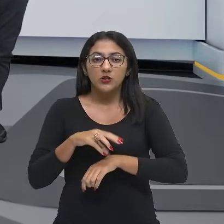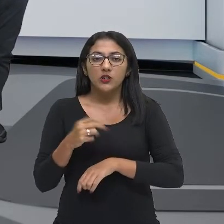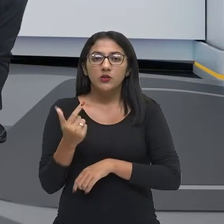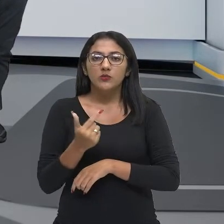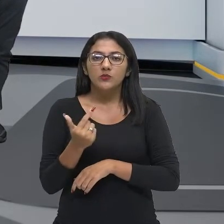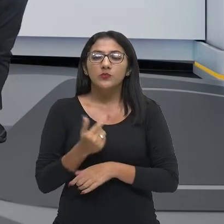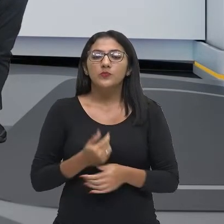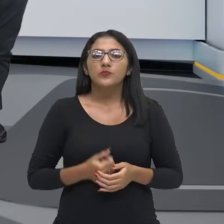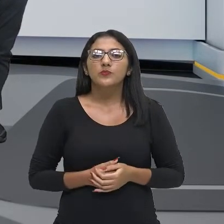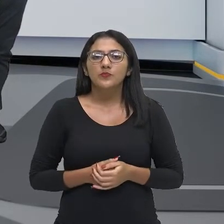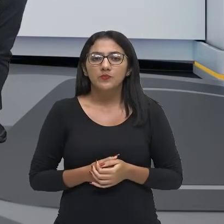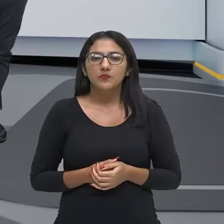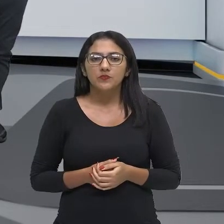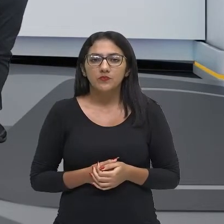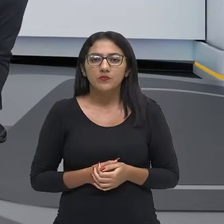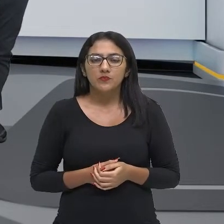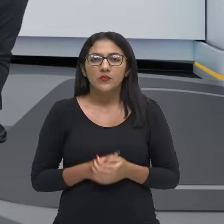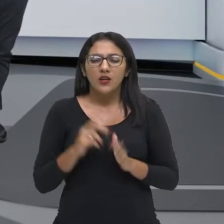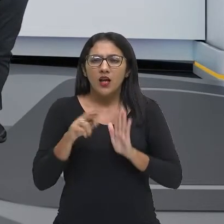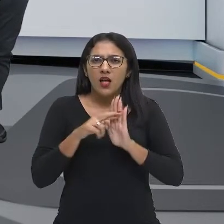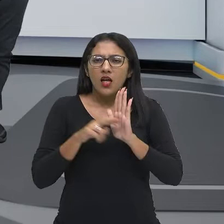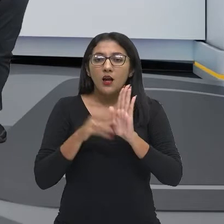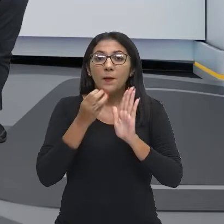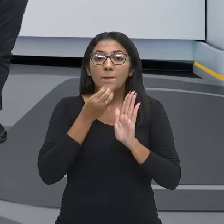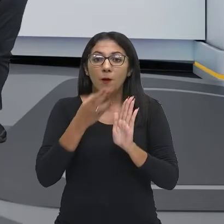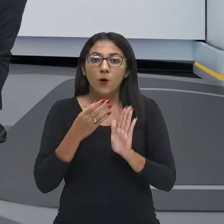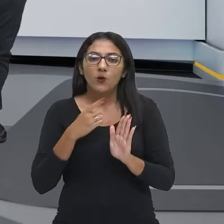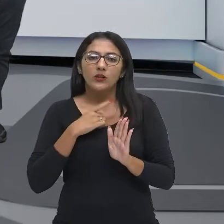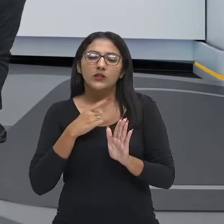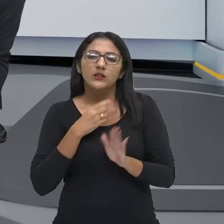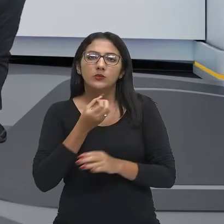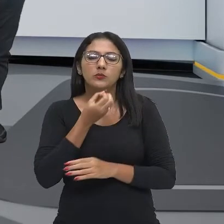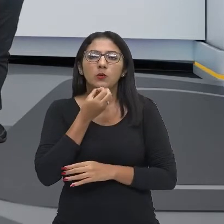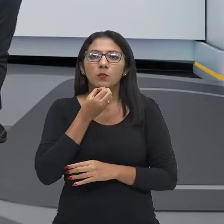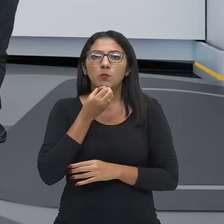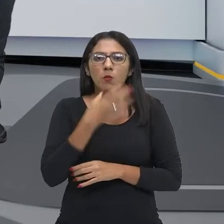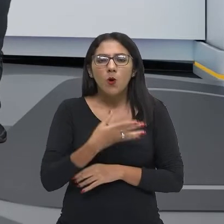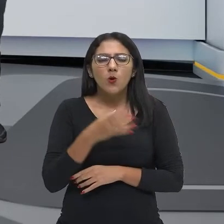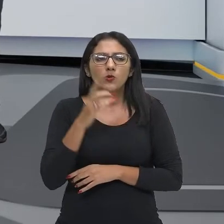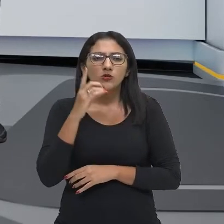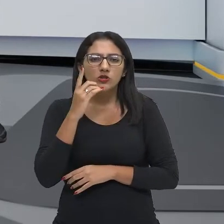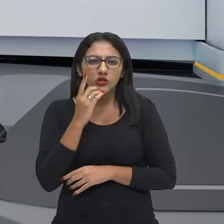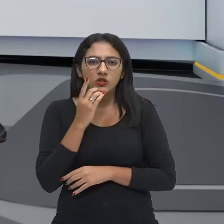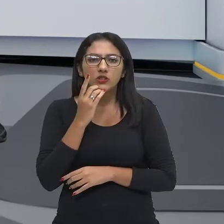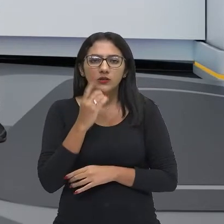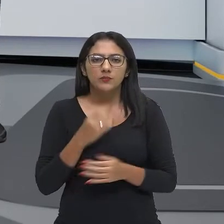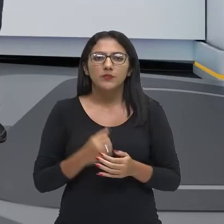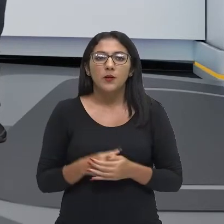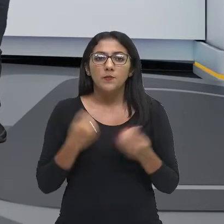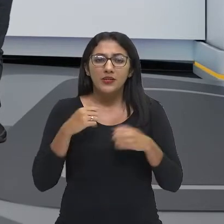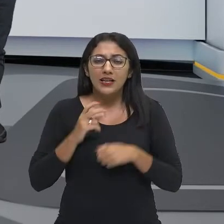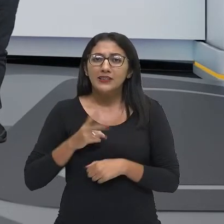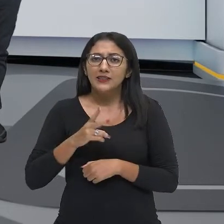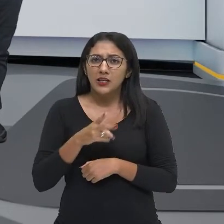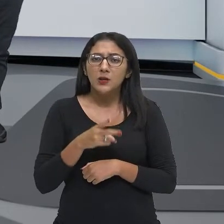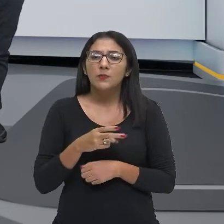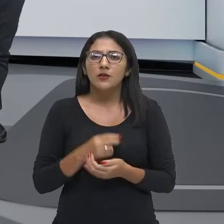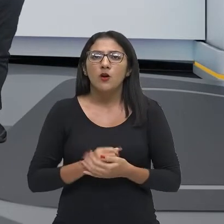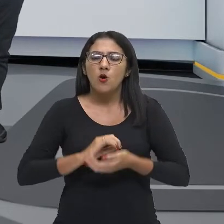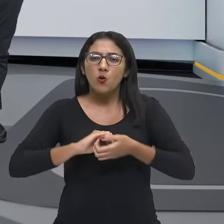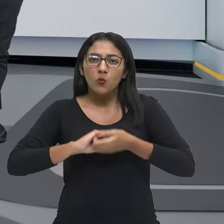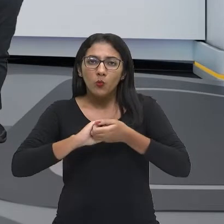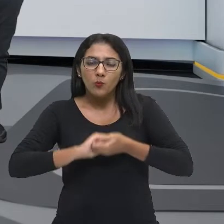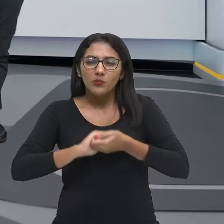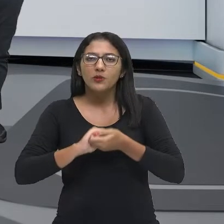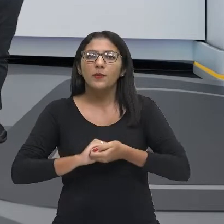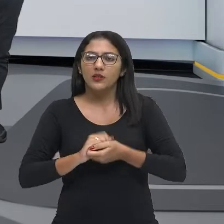Dica 2. Uma boa regra é sempre ser cordial no começo do e-mail e não esquecer de escrever bom dia, boa